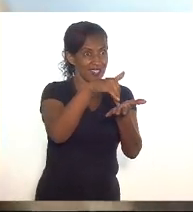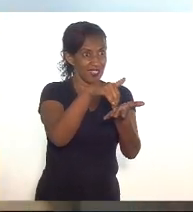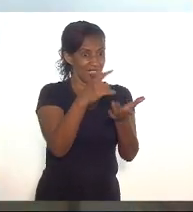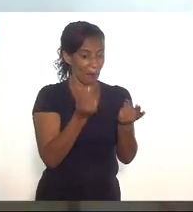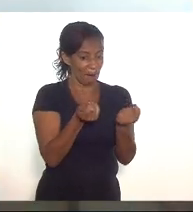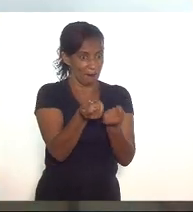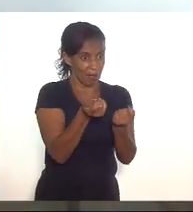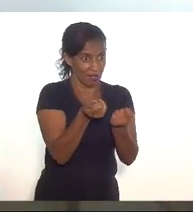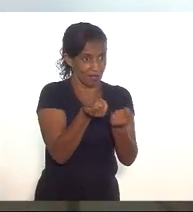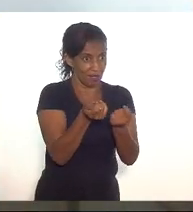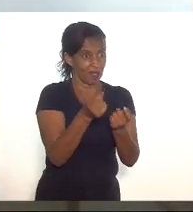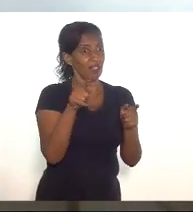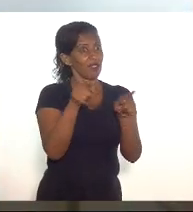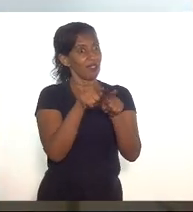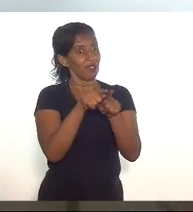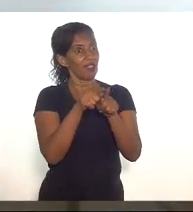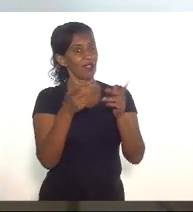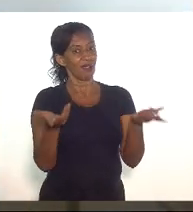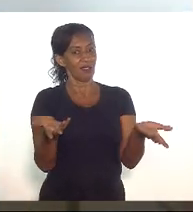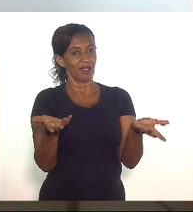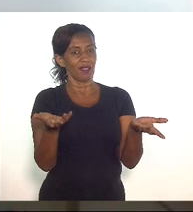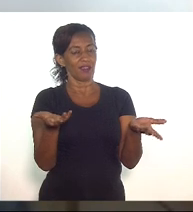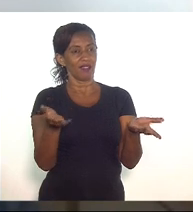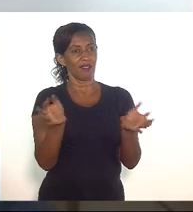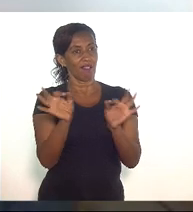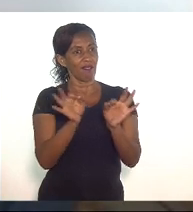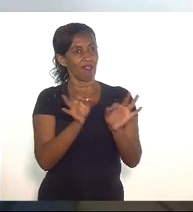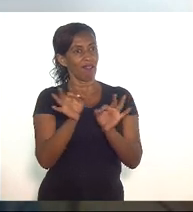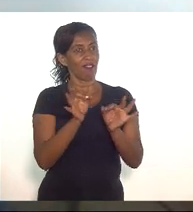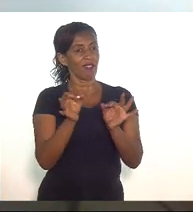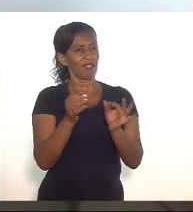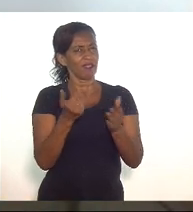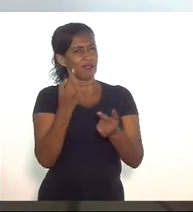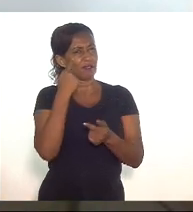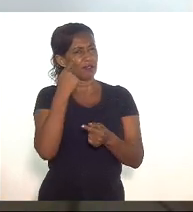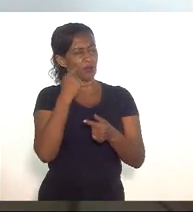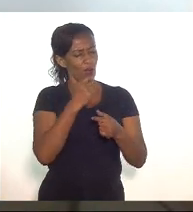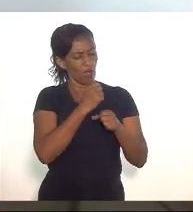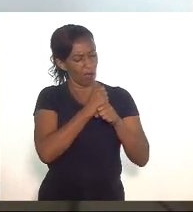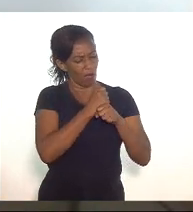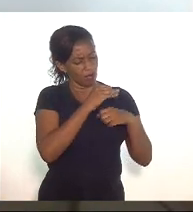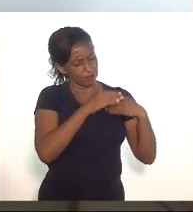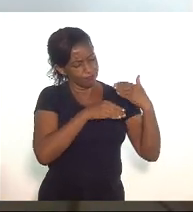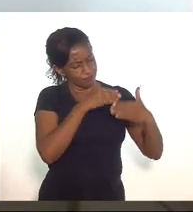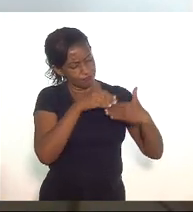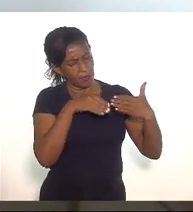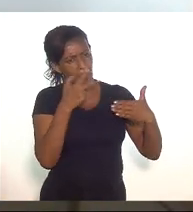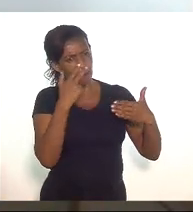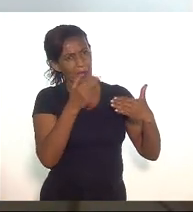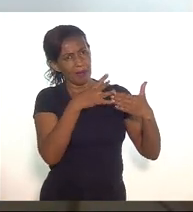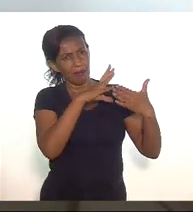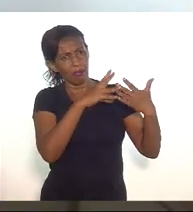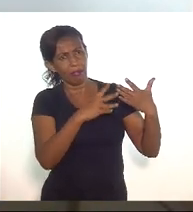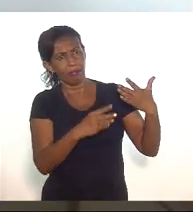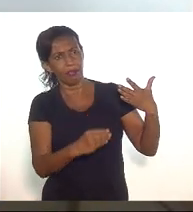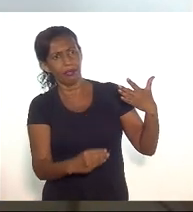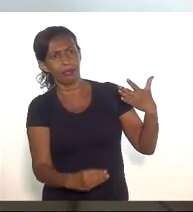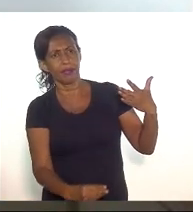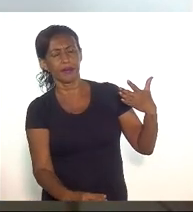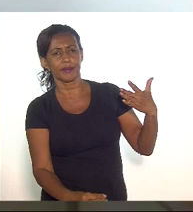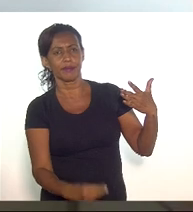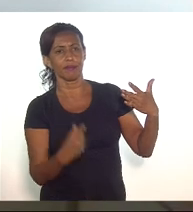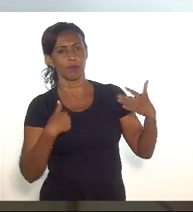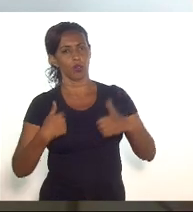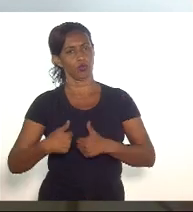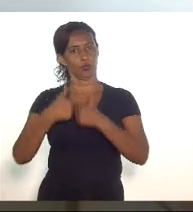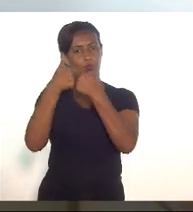Controle. E o que a gente viu ao longo dos anos é que isso se perdeu. Então, eu acho extremamente